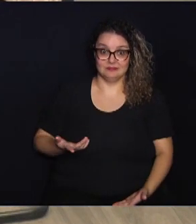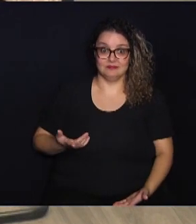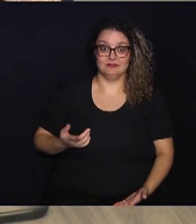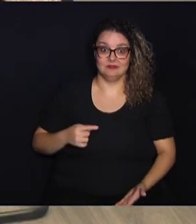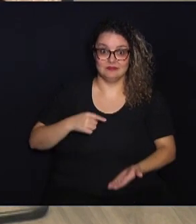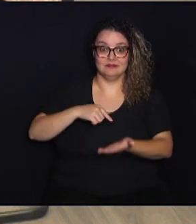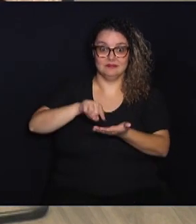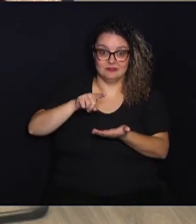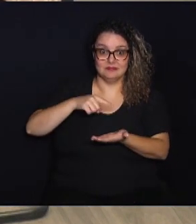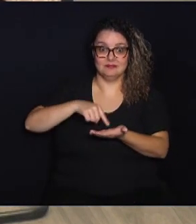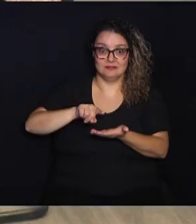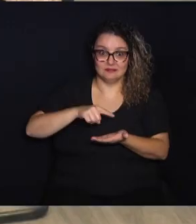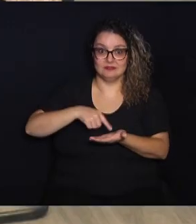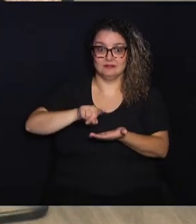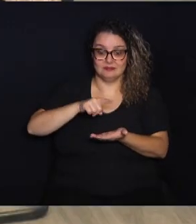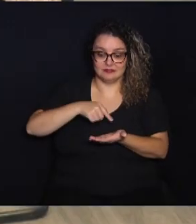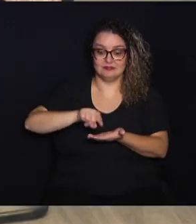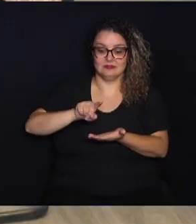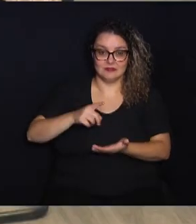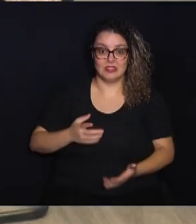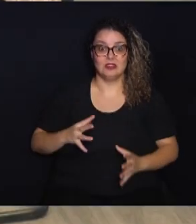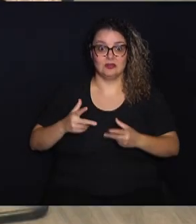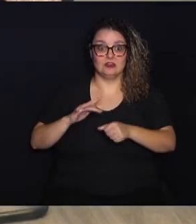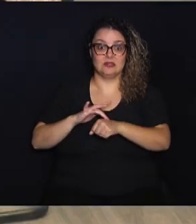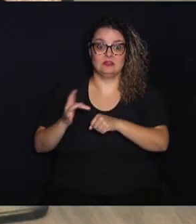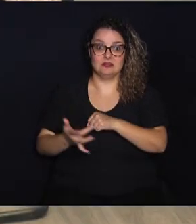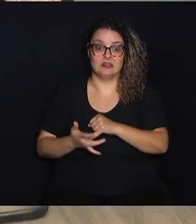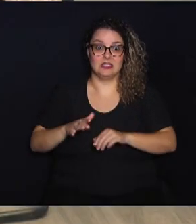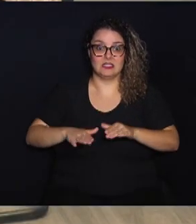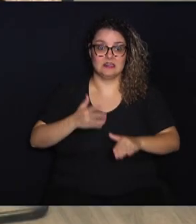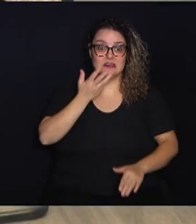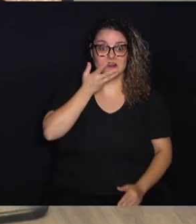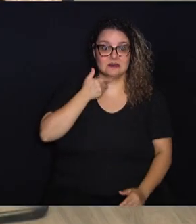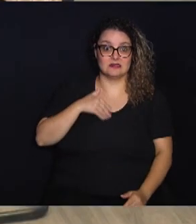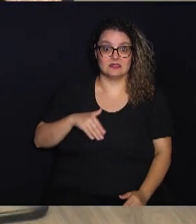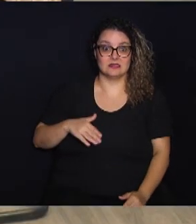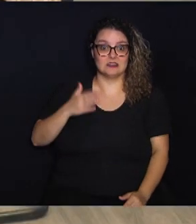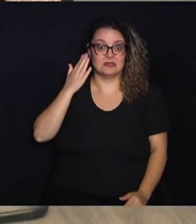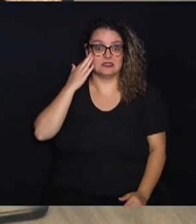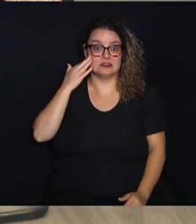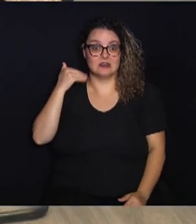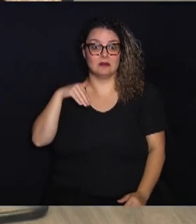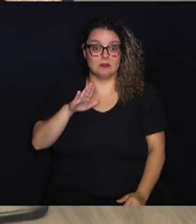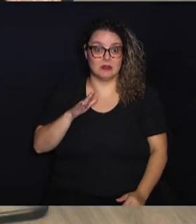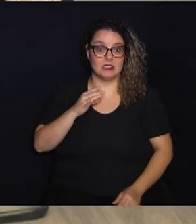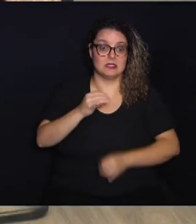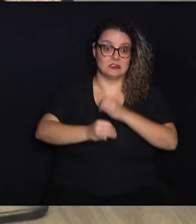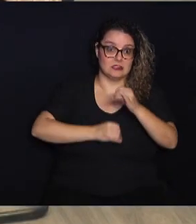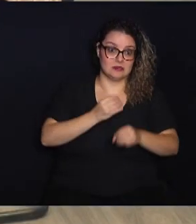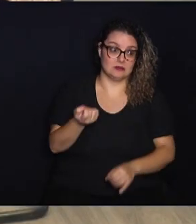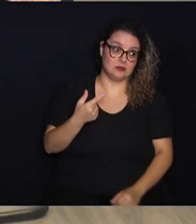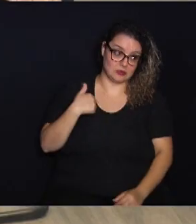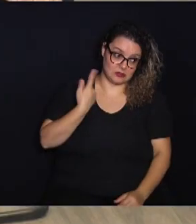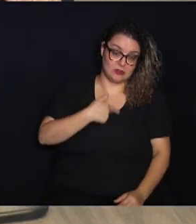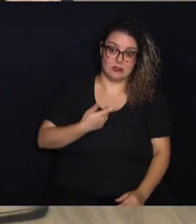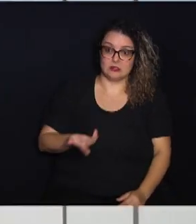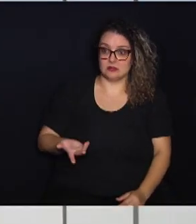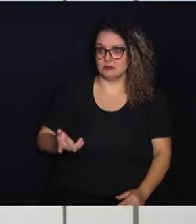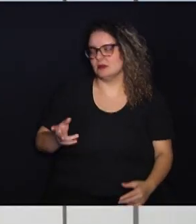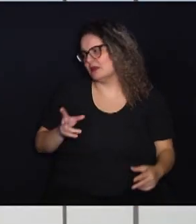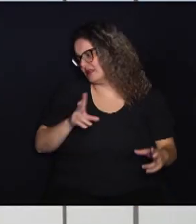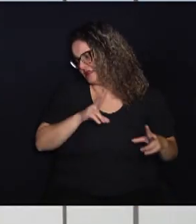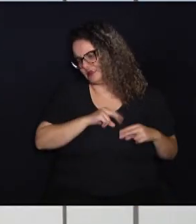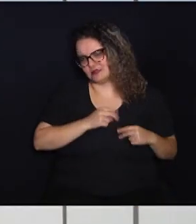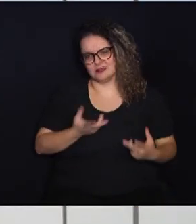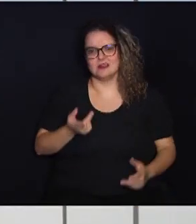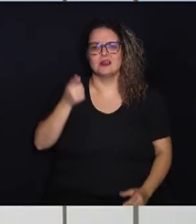pra cima, todas as redes sociais. Às vezes as crianças nessa idade sabem trabalhar mais na internet do que a gente, né? Nossa! E